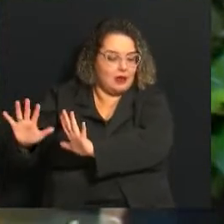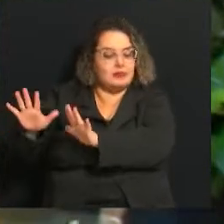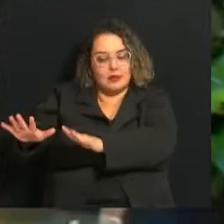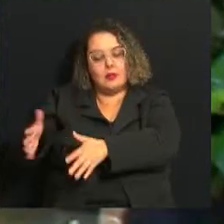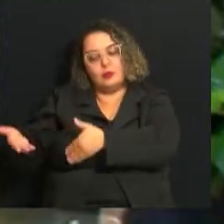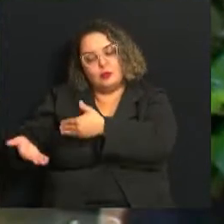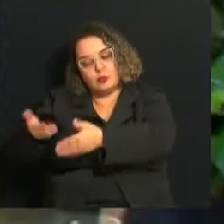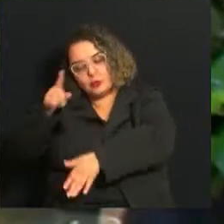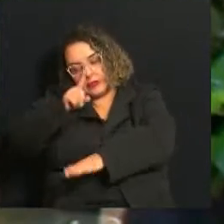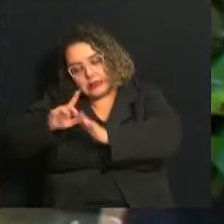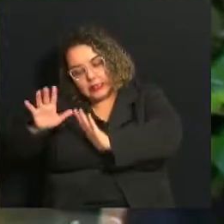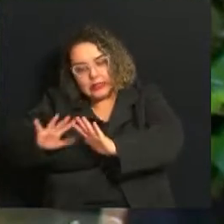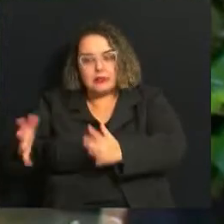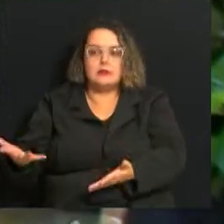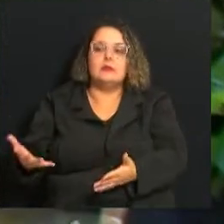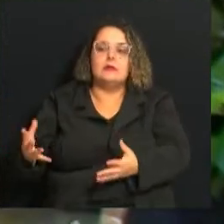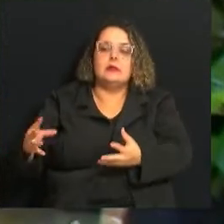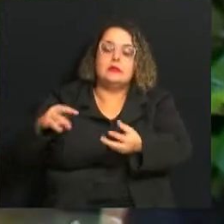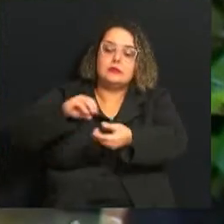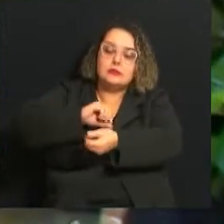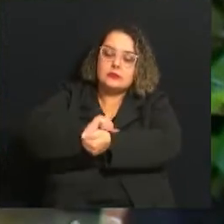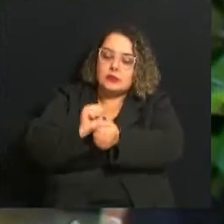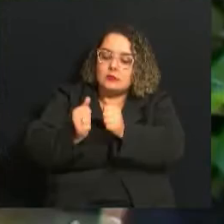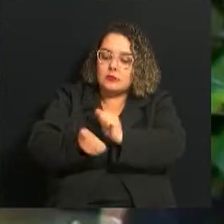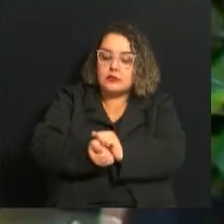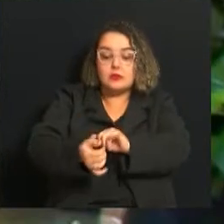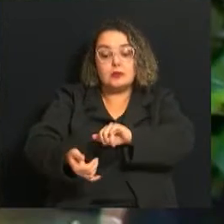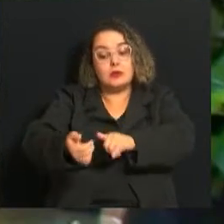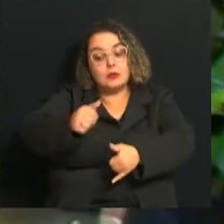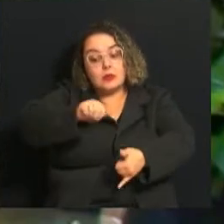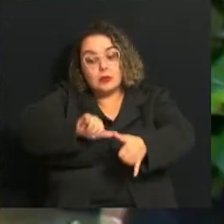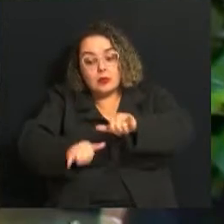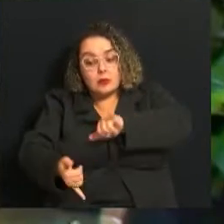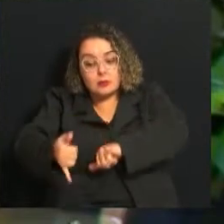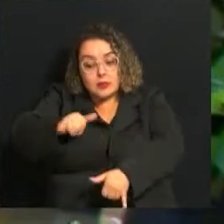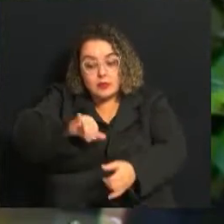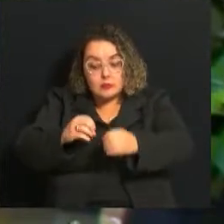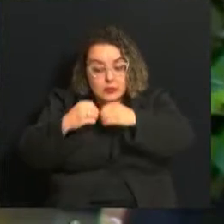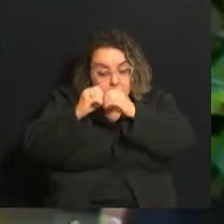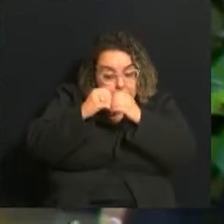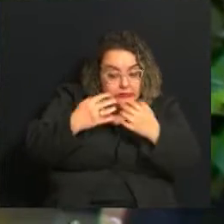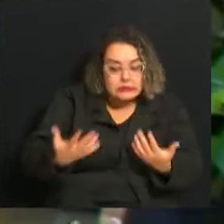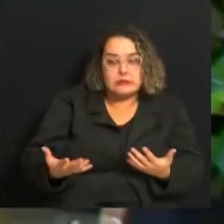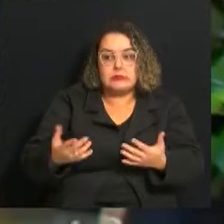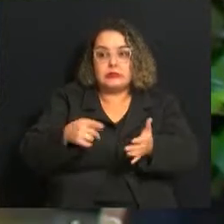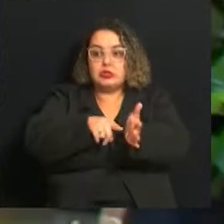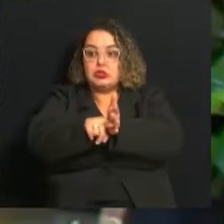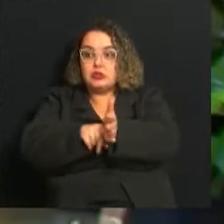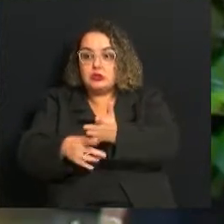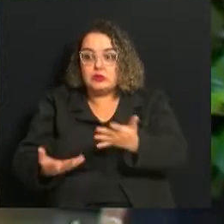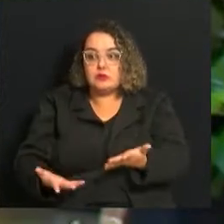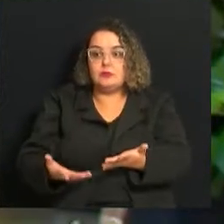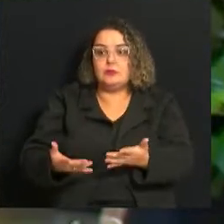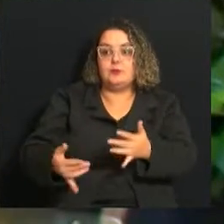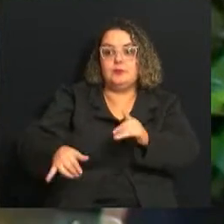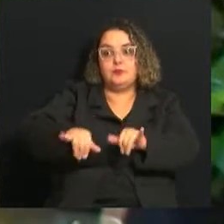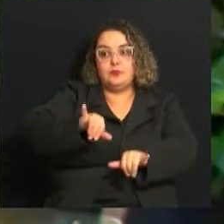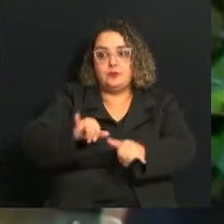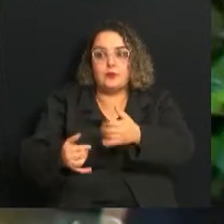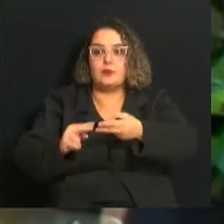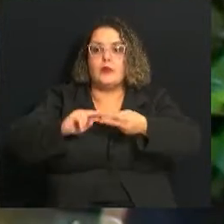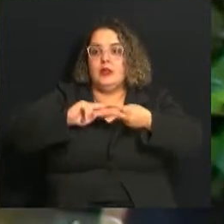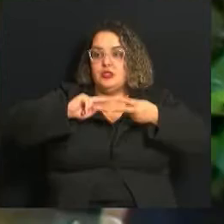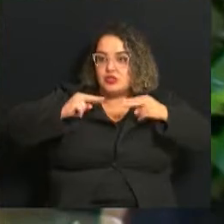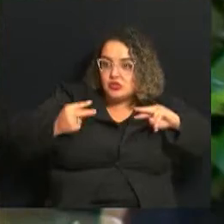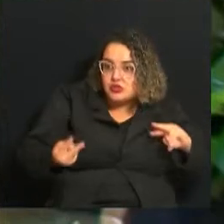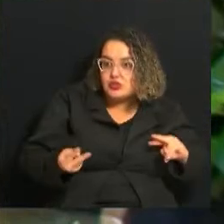fazendo cruzamentos, você avaliando quimicamente, Uau. porque isso é importante. Né? Bacana. Quimicamente, geneticamente,